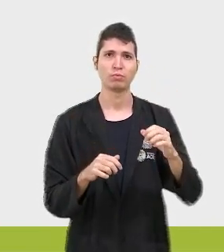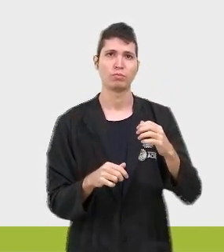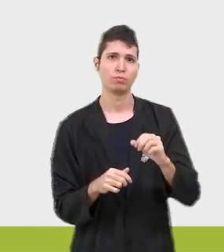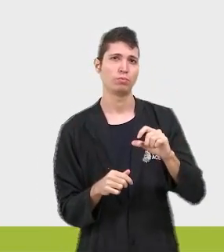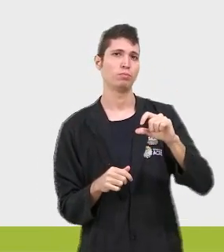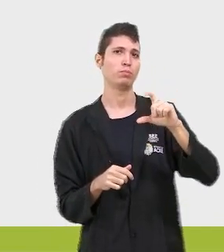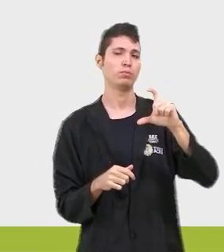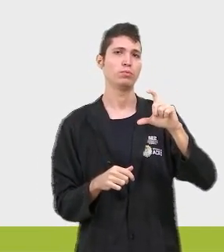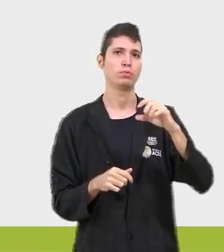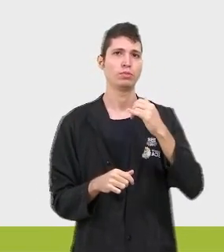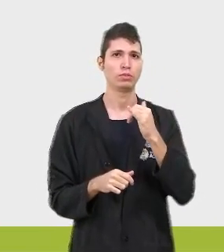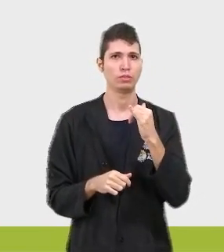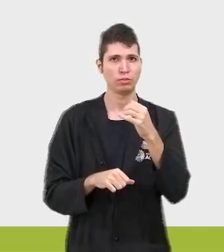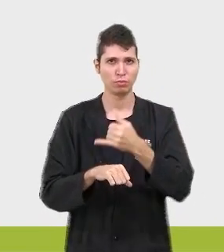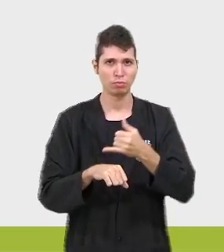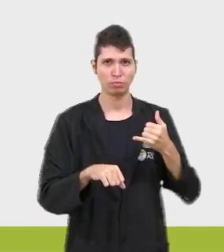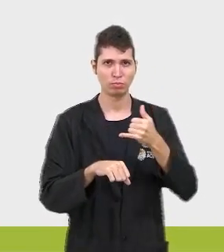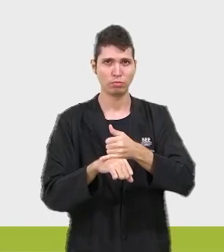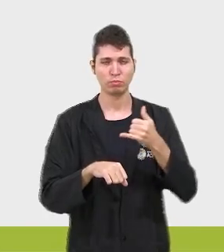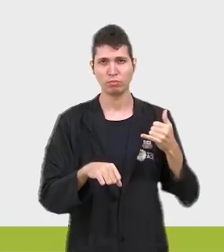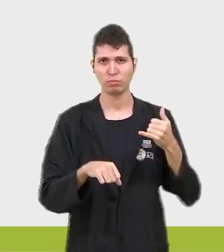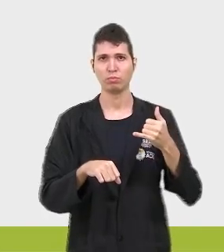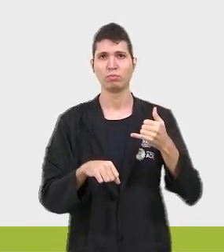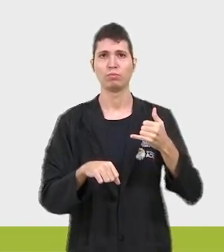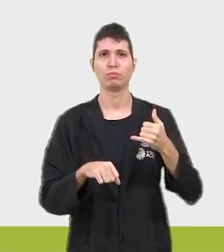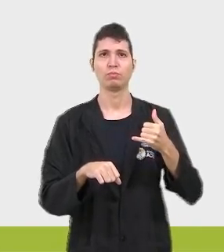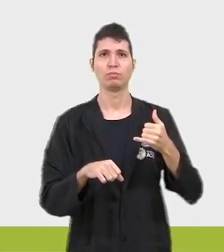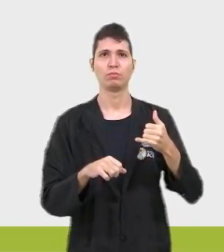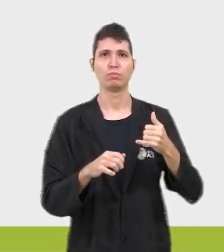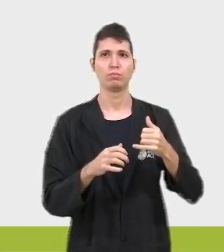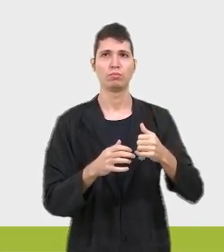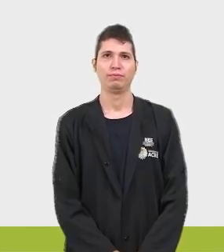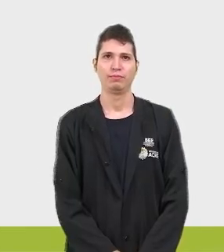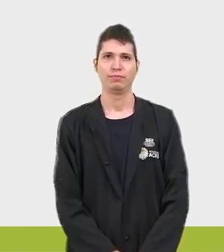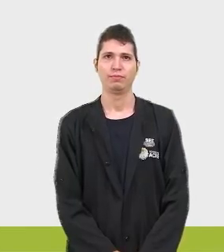de ionização vai ser considerado o hélio.